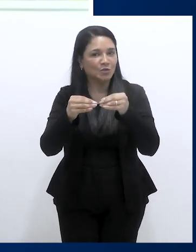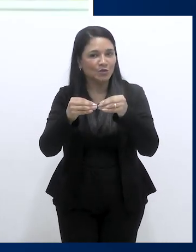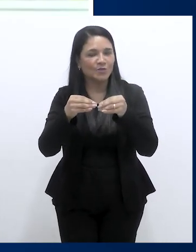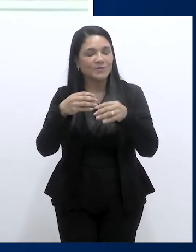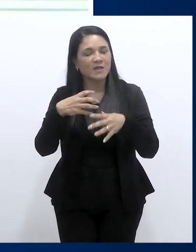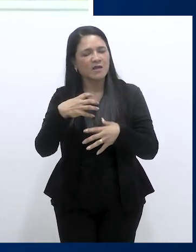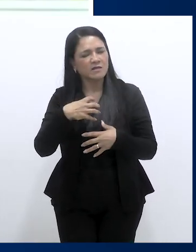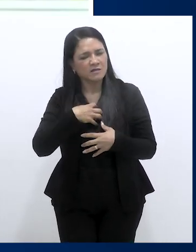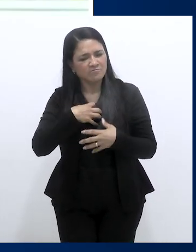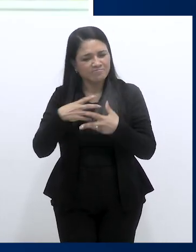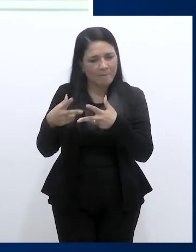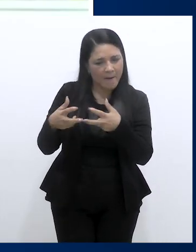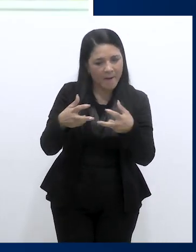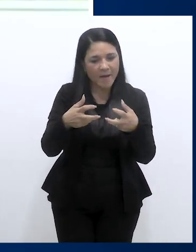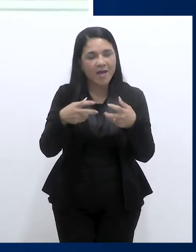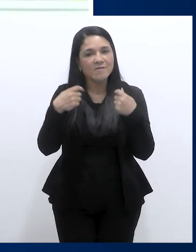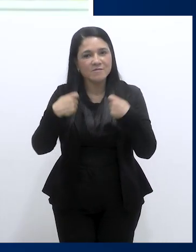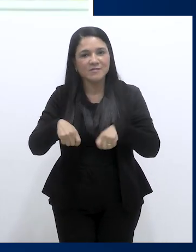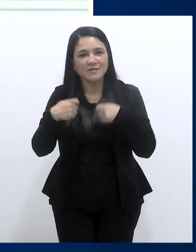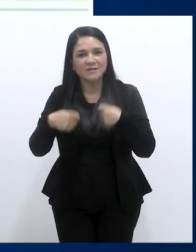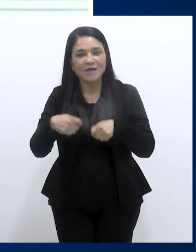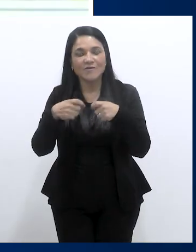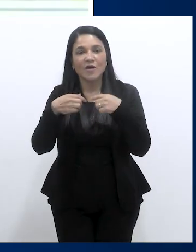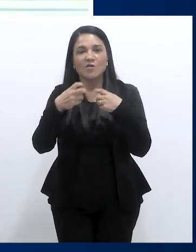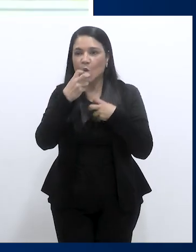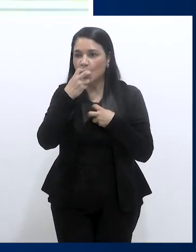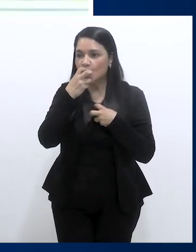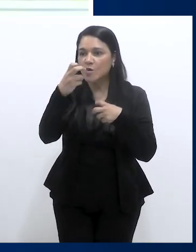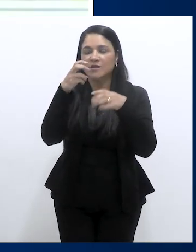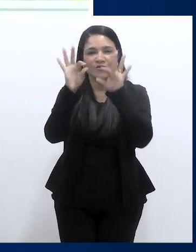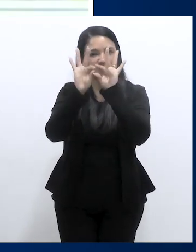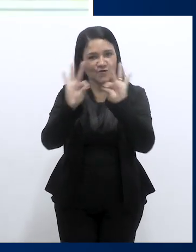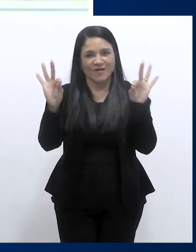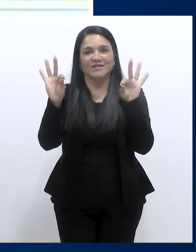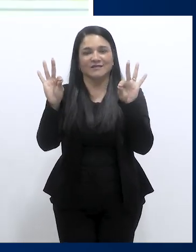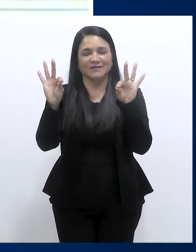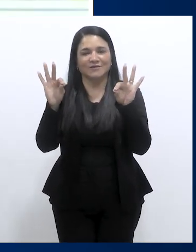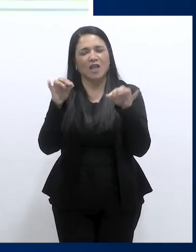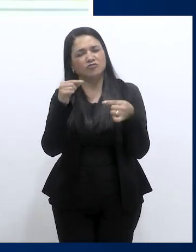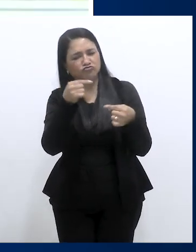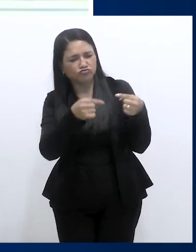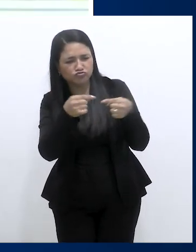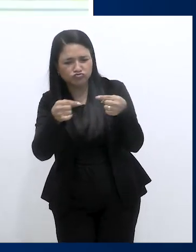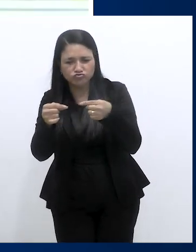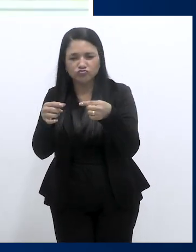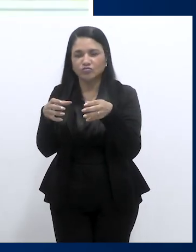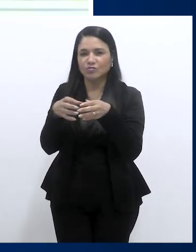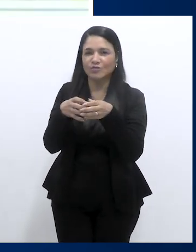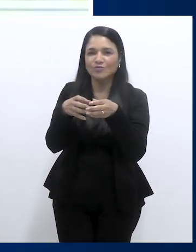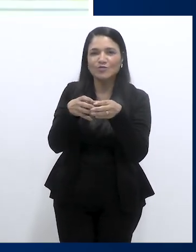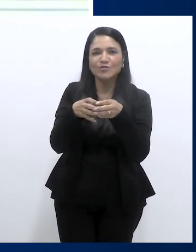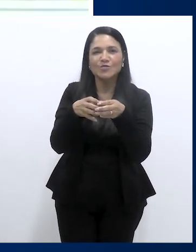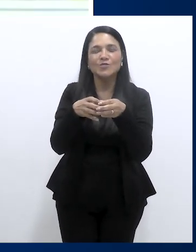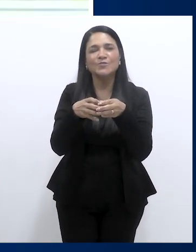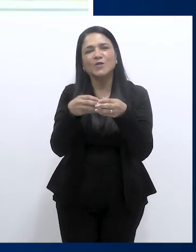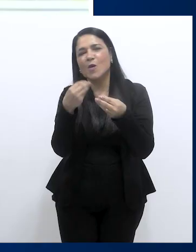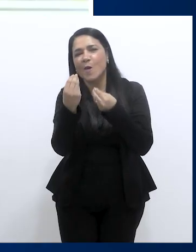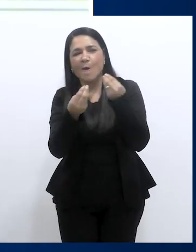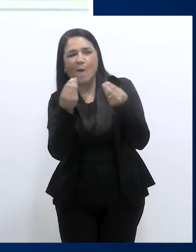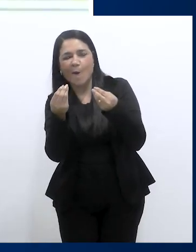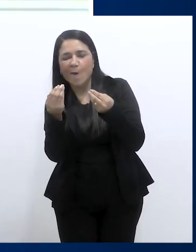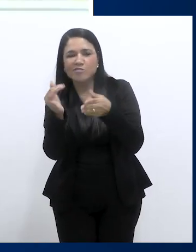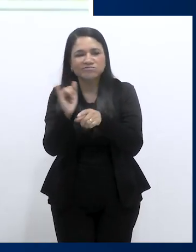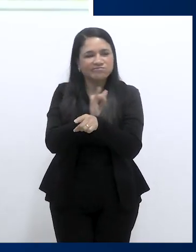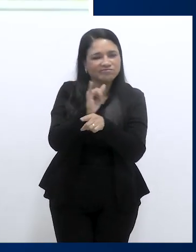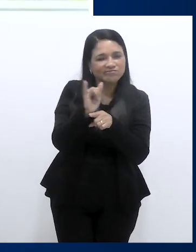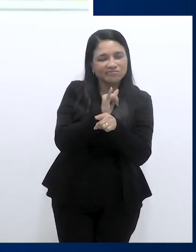gente começou a sentir necessidade de ter um grito de guerra. Aí a gente ficou discutindo o que que seria isso,